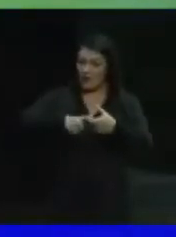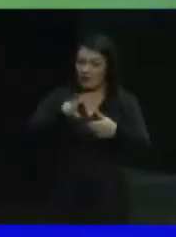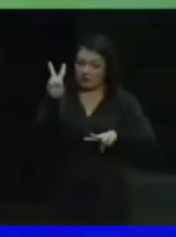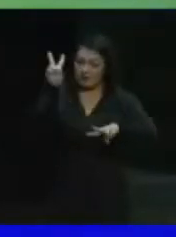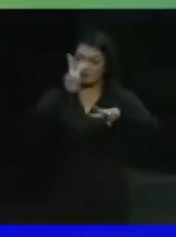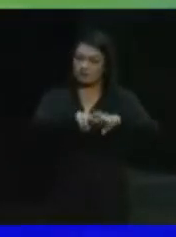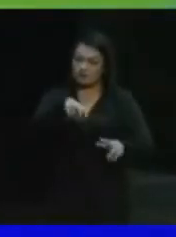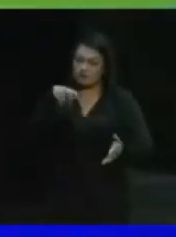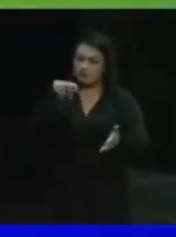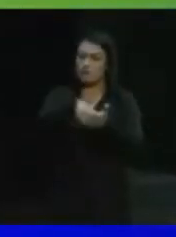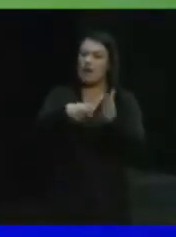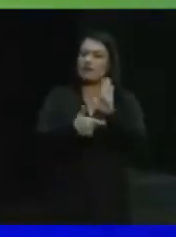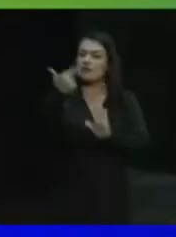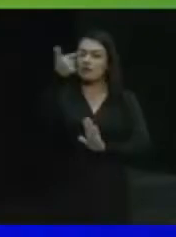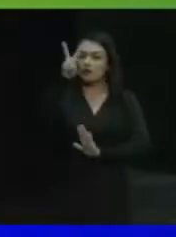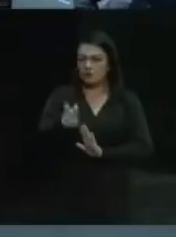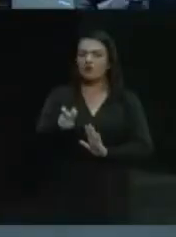instância.